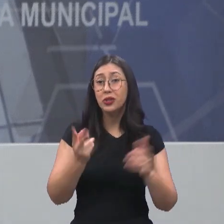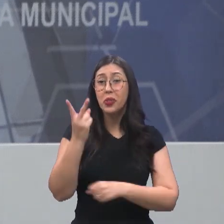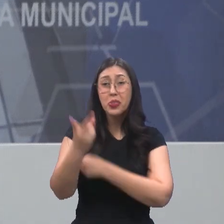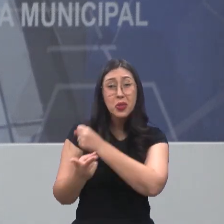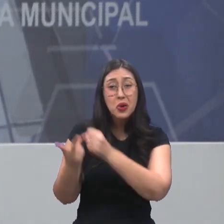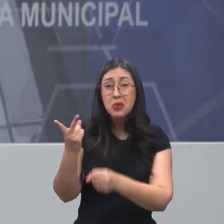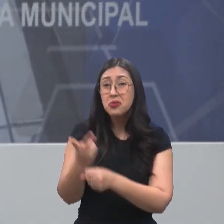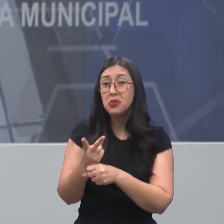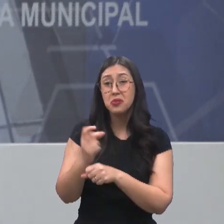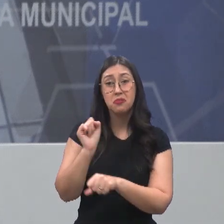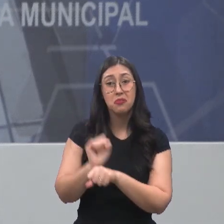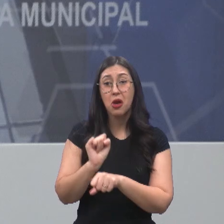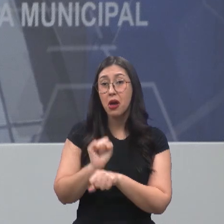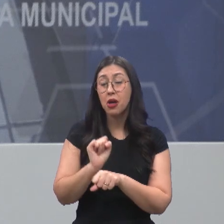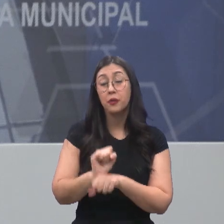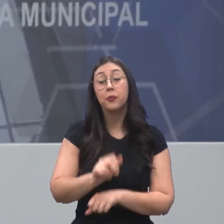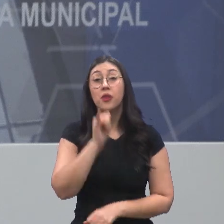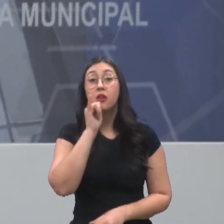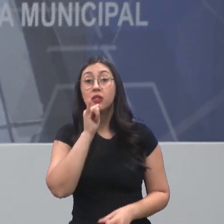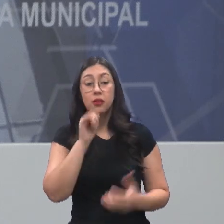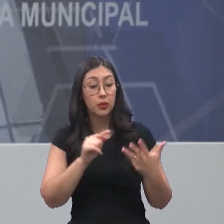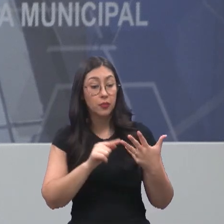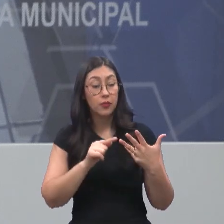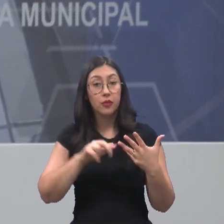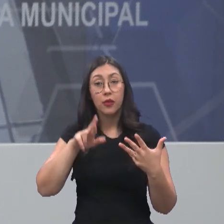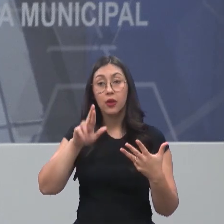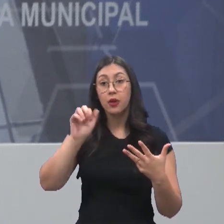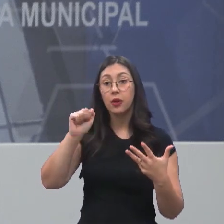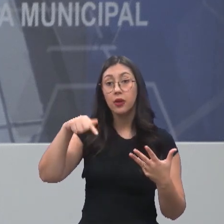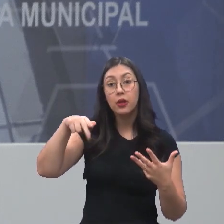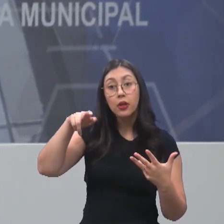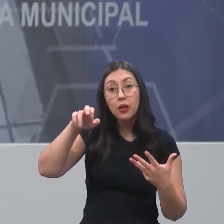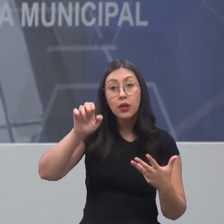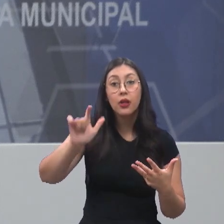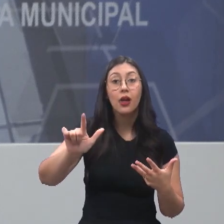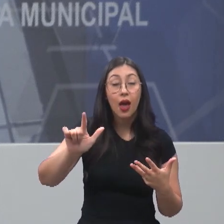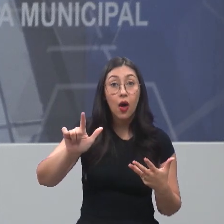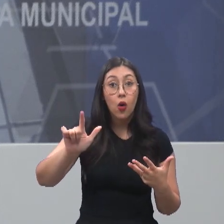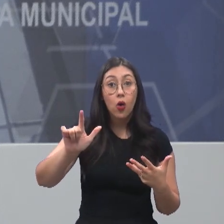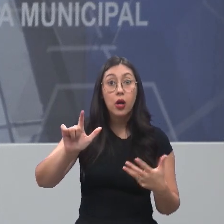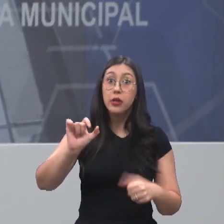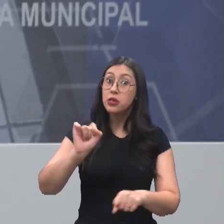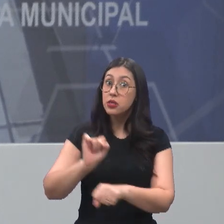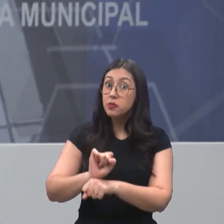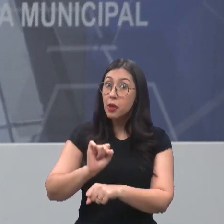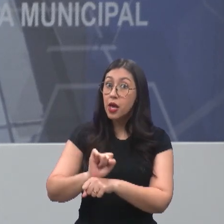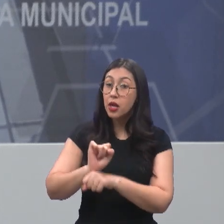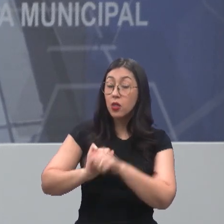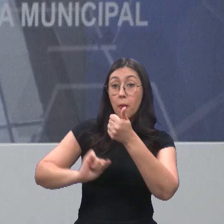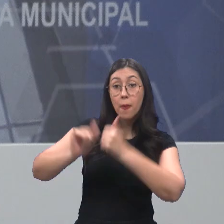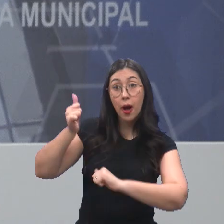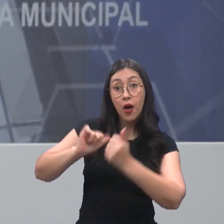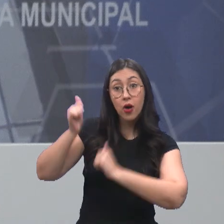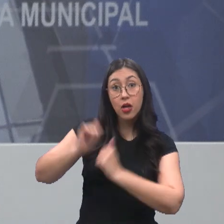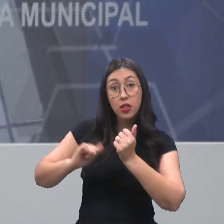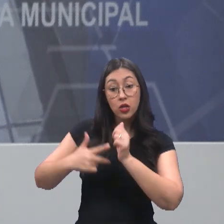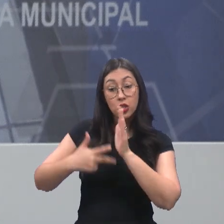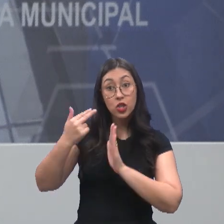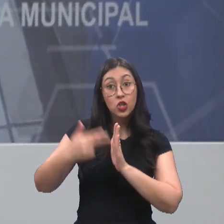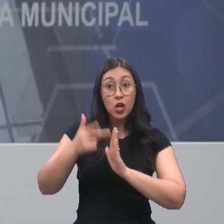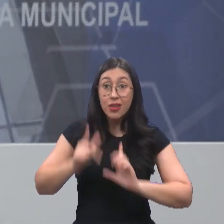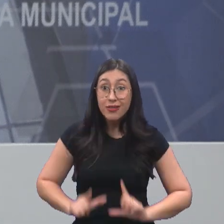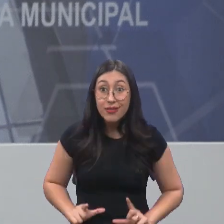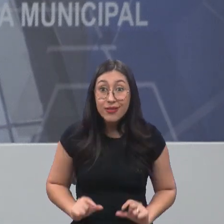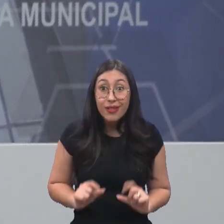anos. Por exemplo, a Raquel aguarda uma avaliação cirúrgica oncológica, desde o começo do ano passado, oncológica, isso porque tem